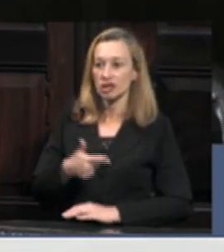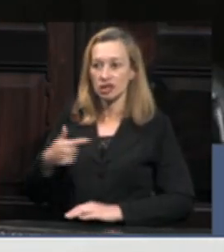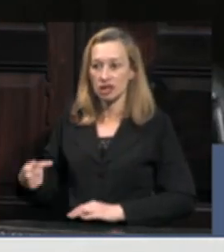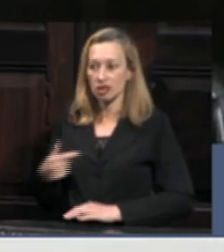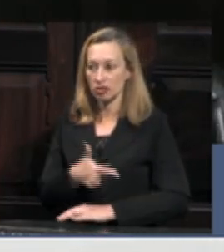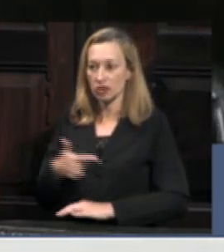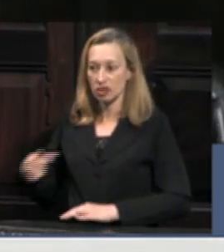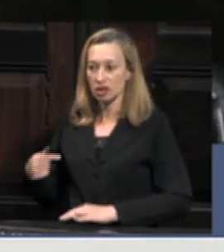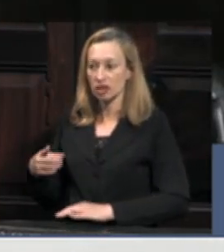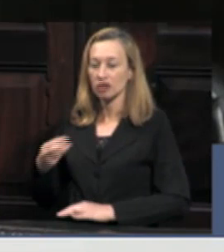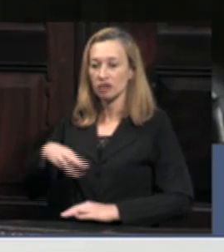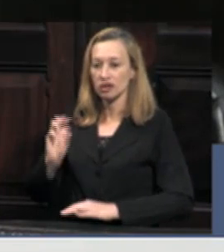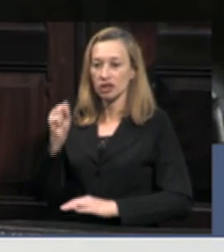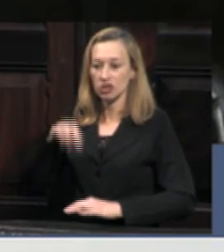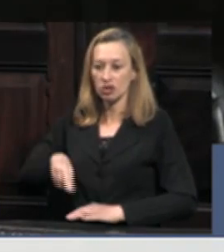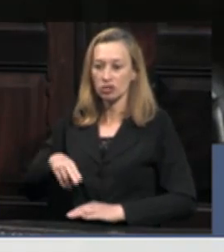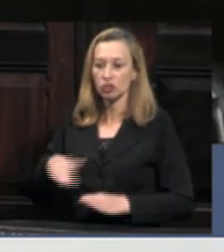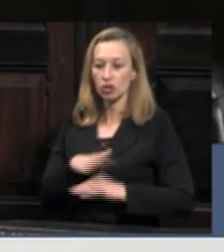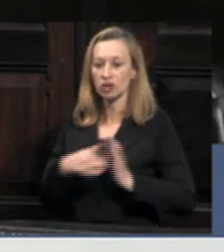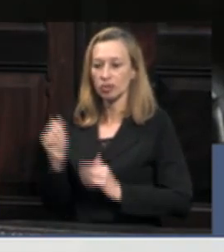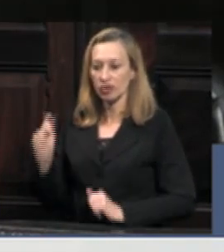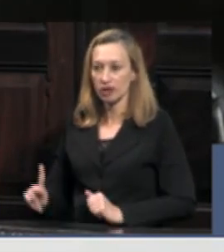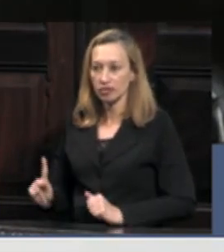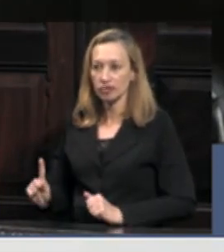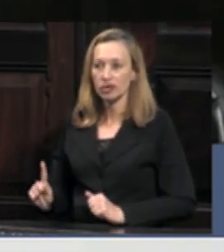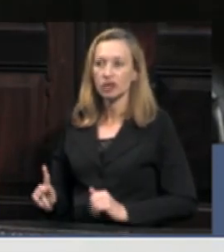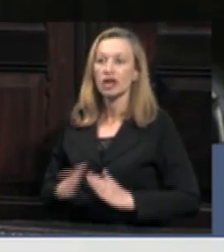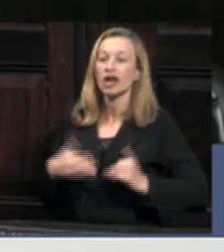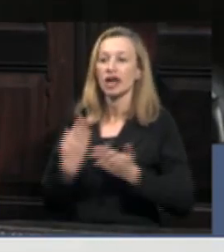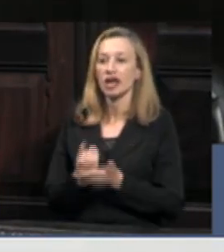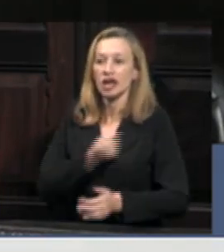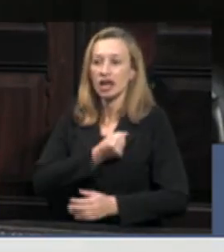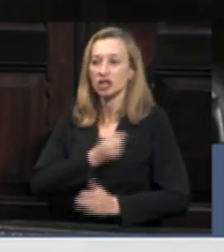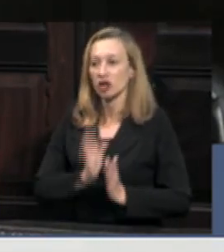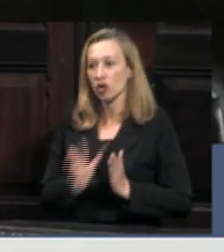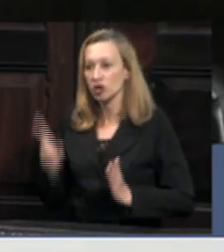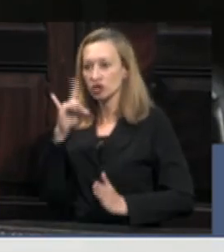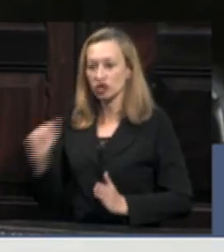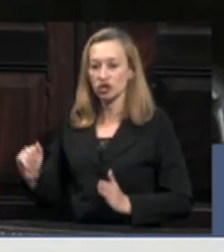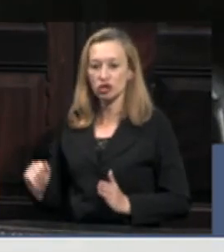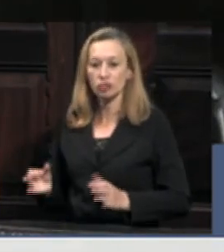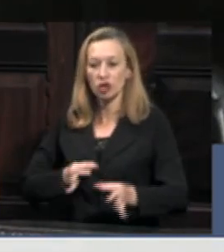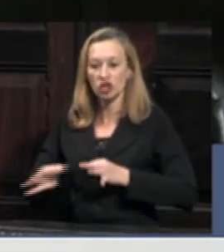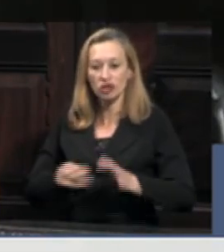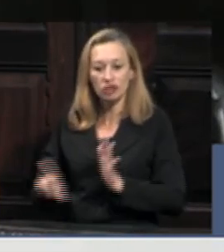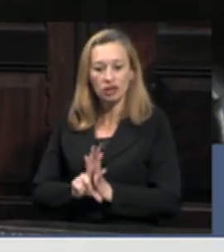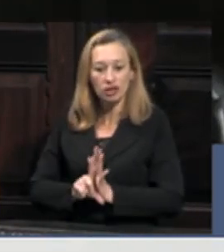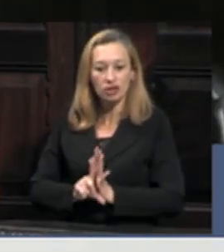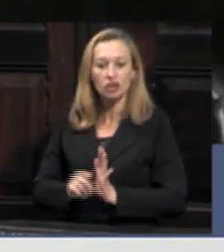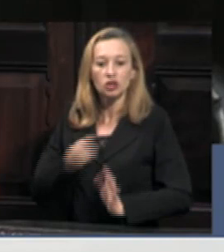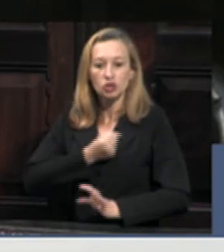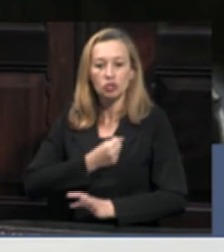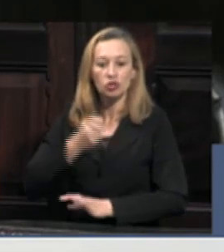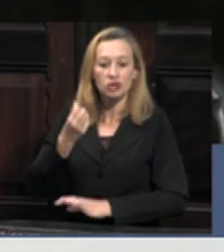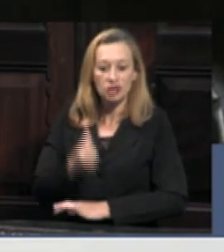3617/2017, deputado Anderson Nogueira. Senhores que aprovam, nesse estão aprovados. Requer inclusão na ordem do dia do projeto de lei